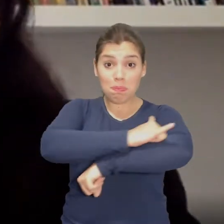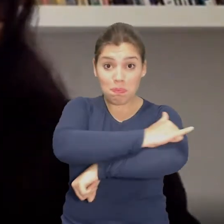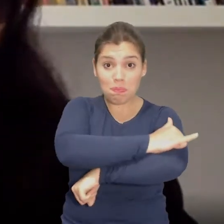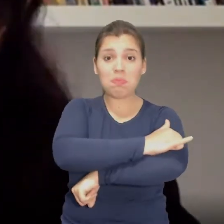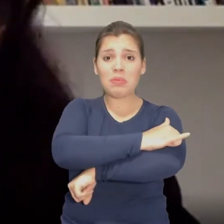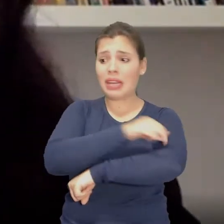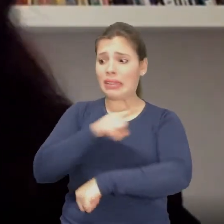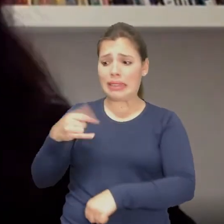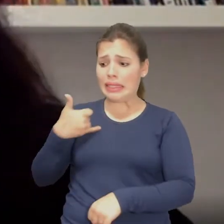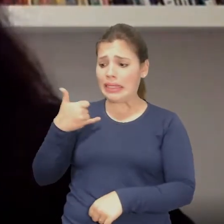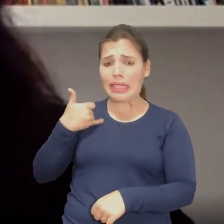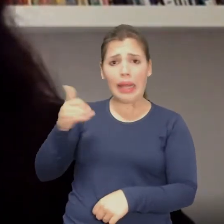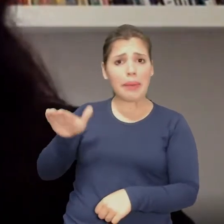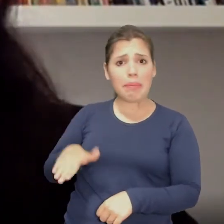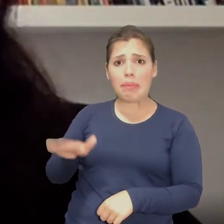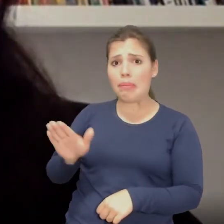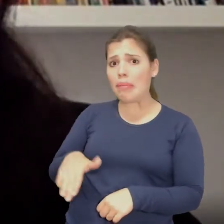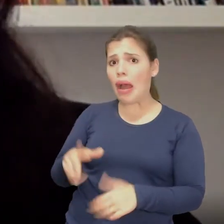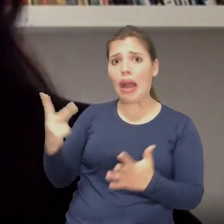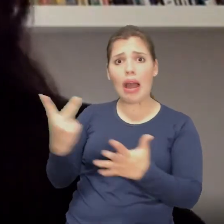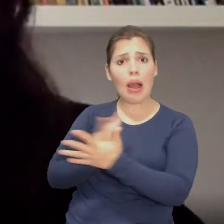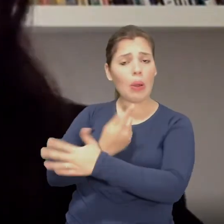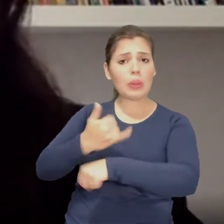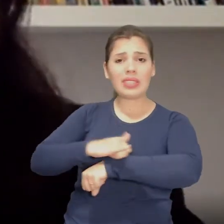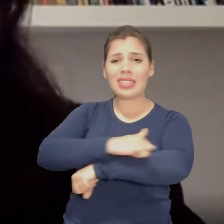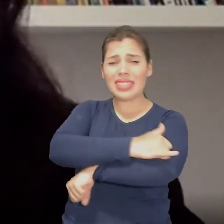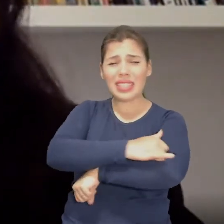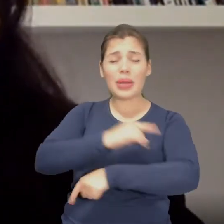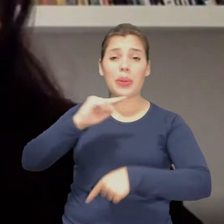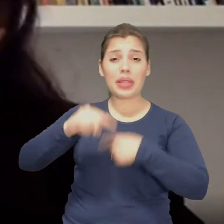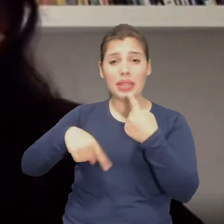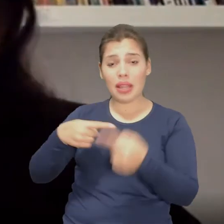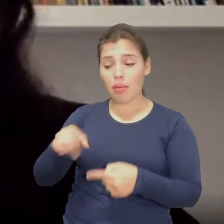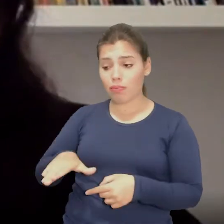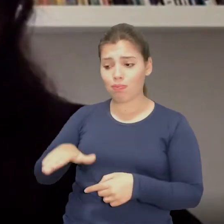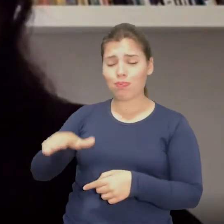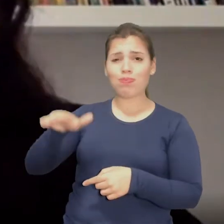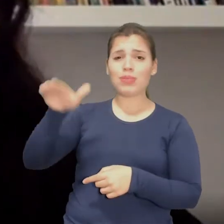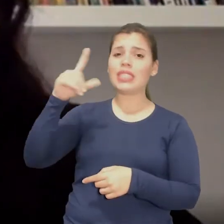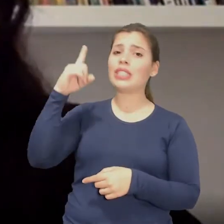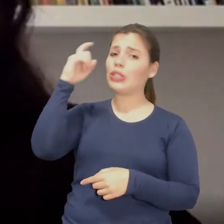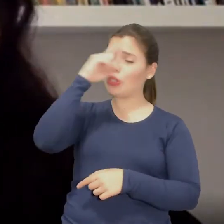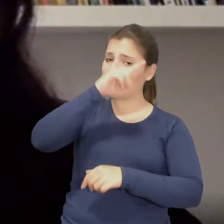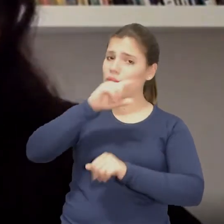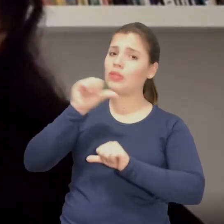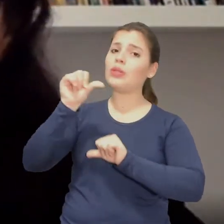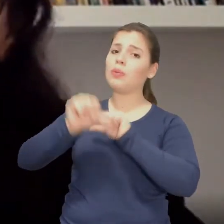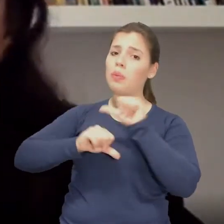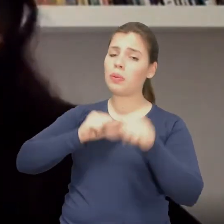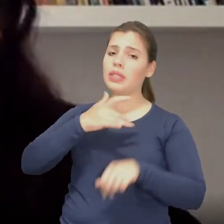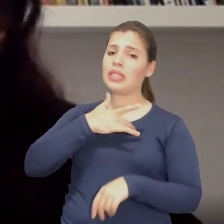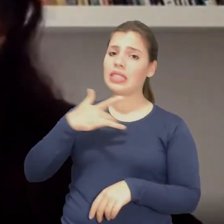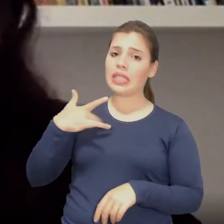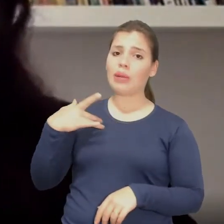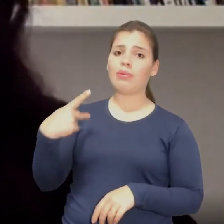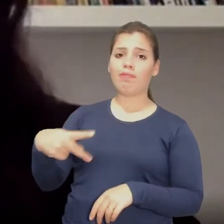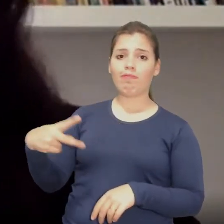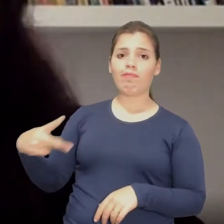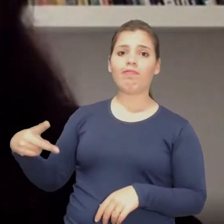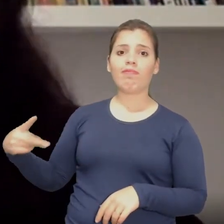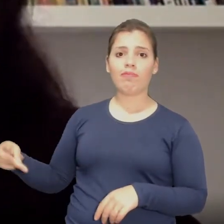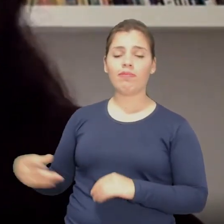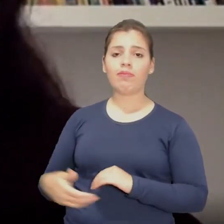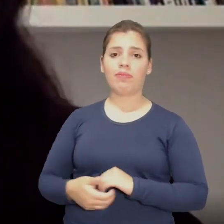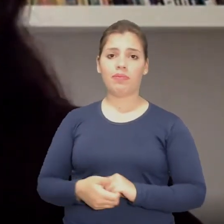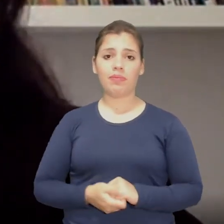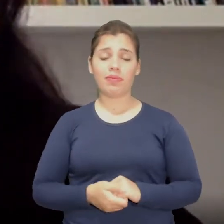cada vez mais cedo isso está acontecendo, é mais difícil de a gente modificar o prognóstico, a saúde